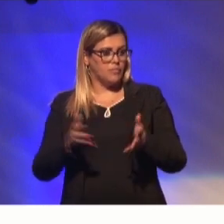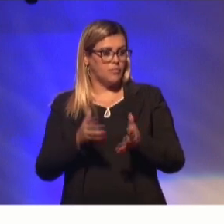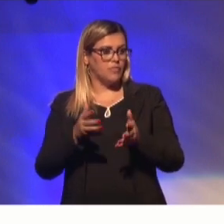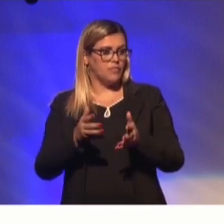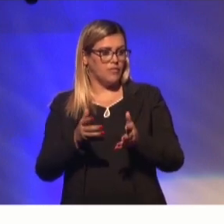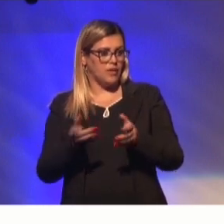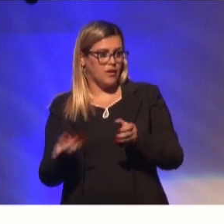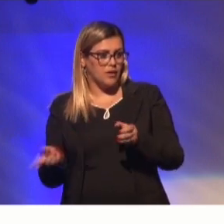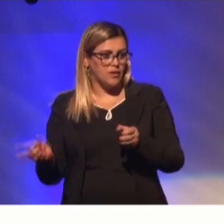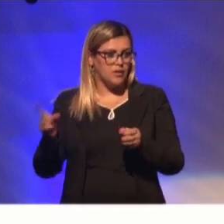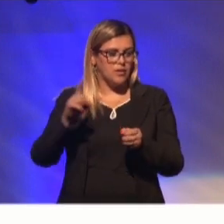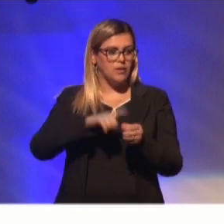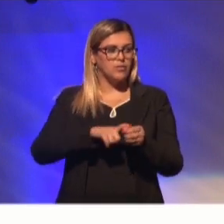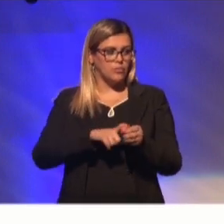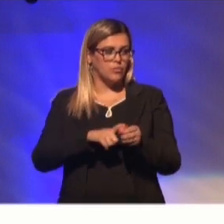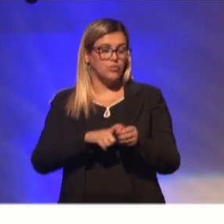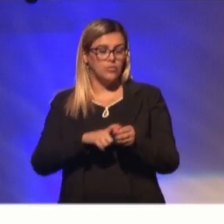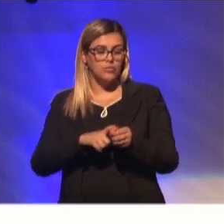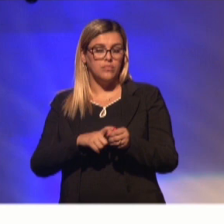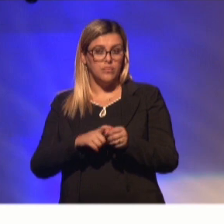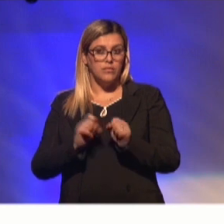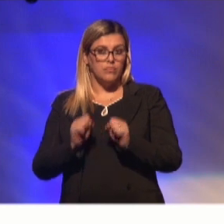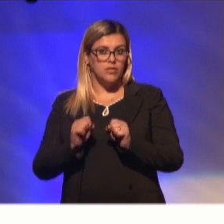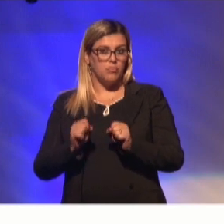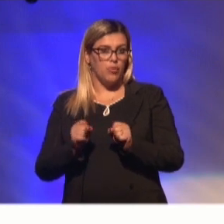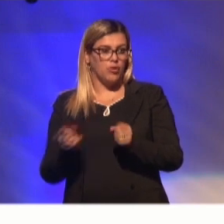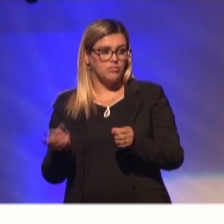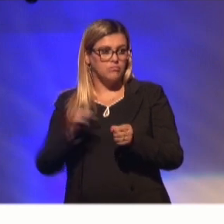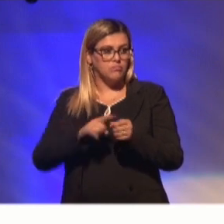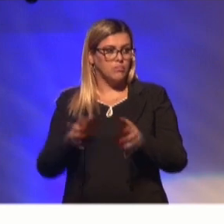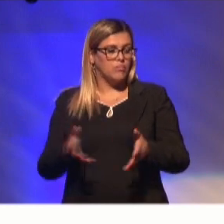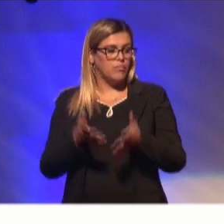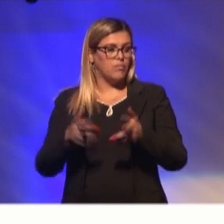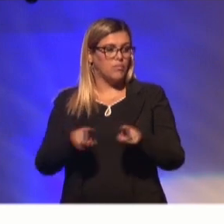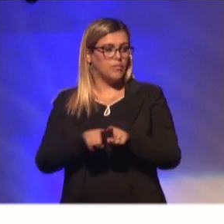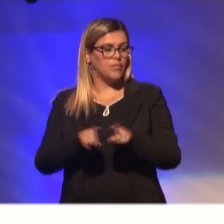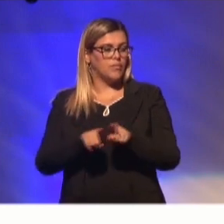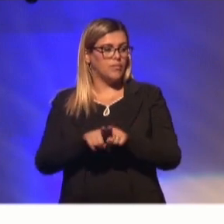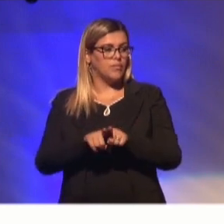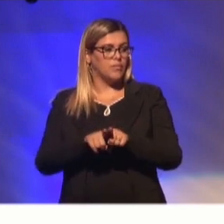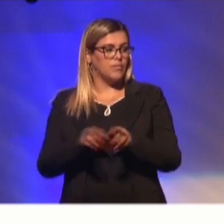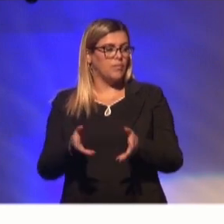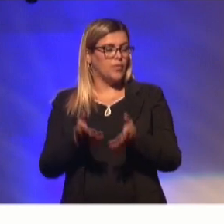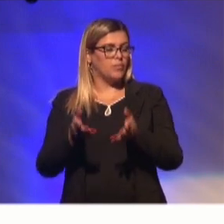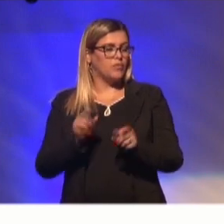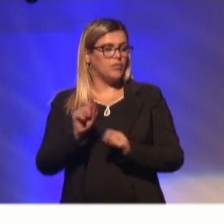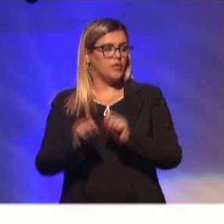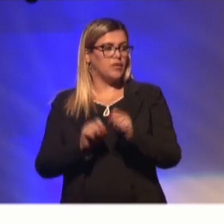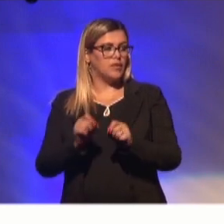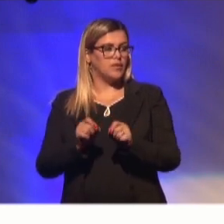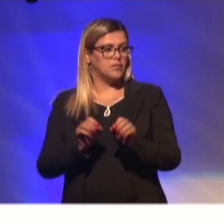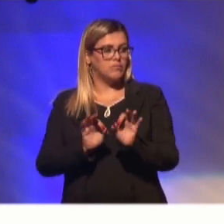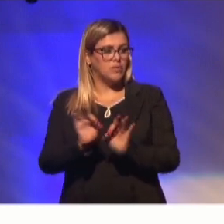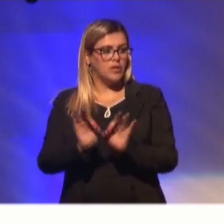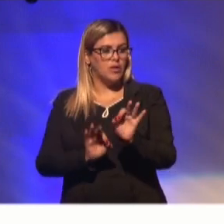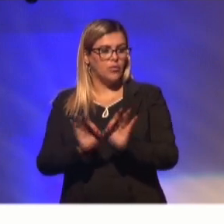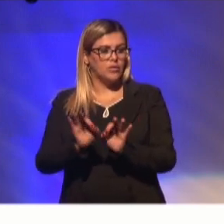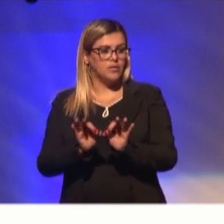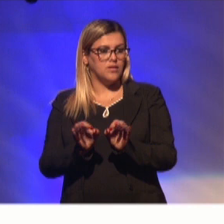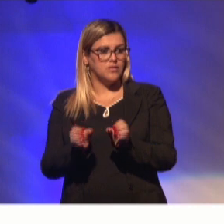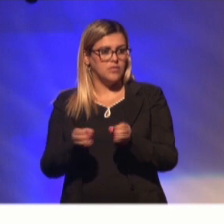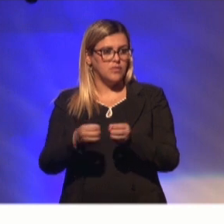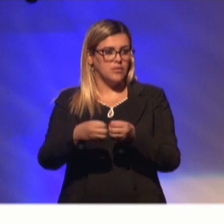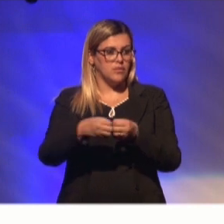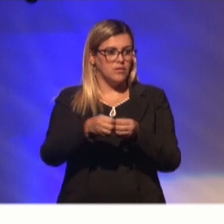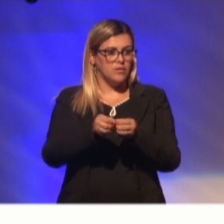a recanalização, você pode promover a recanalização e você pode promover também a reorganização desses